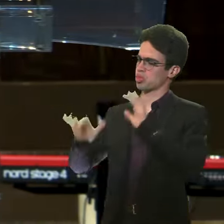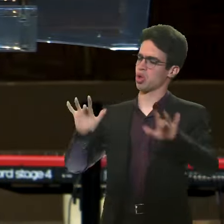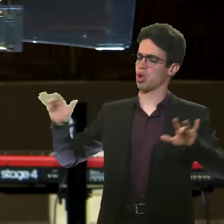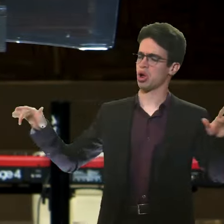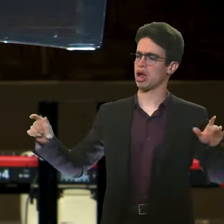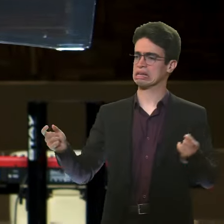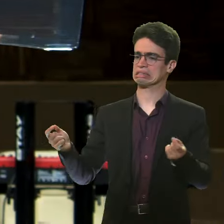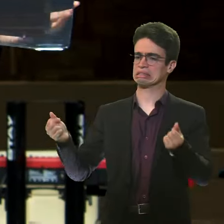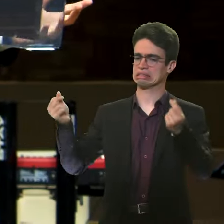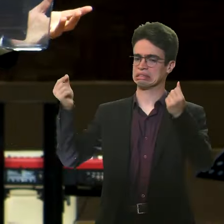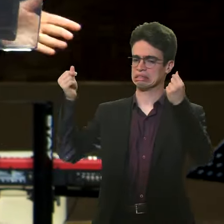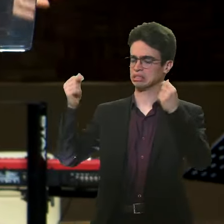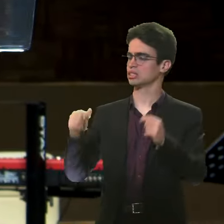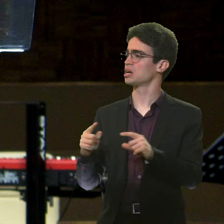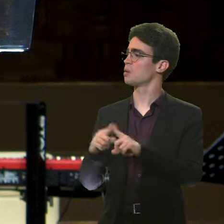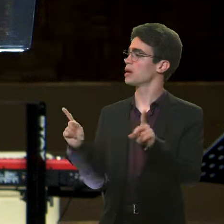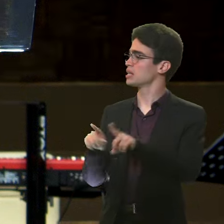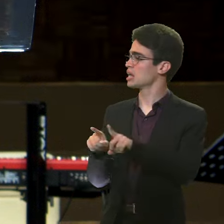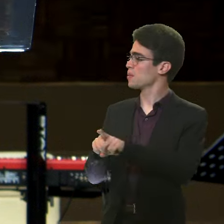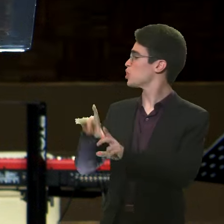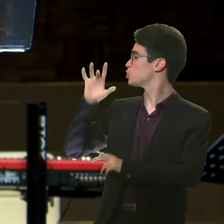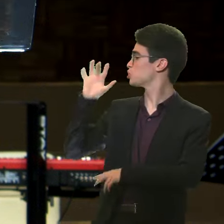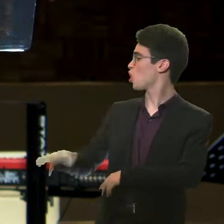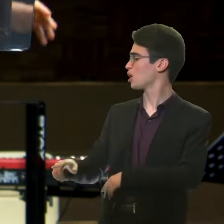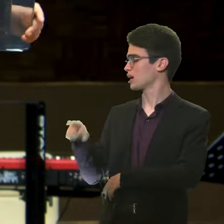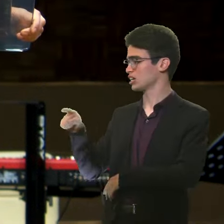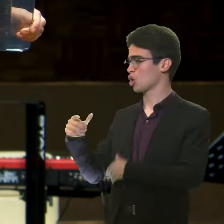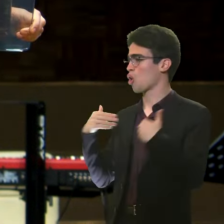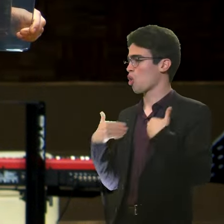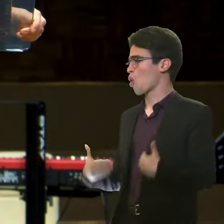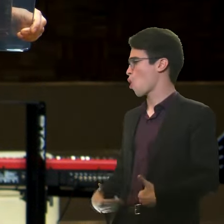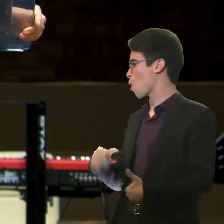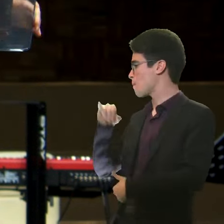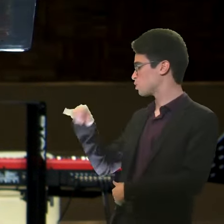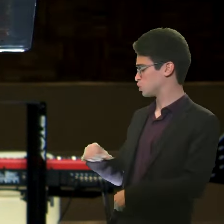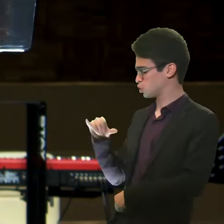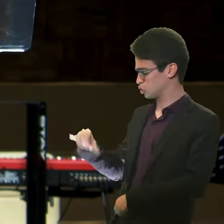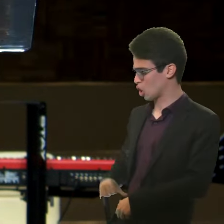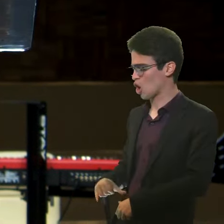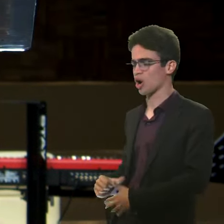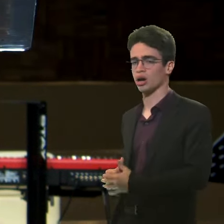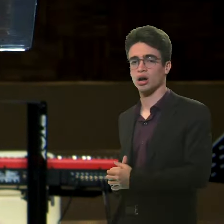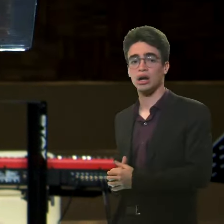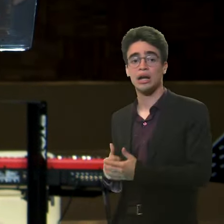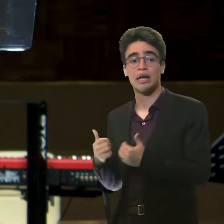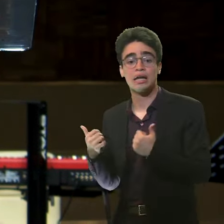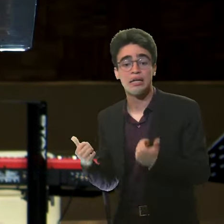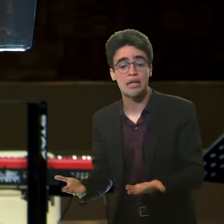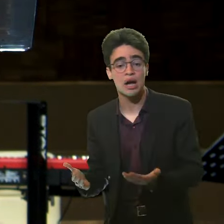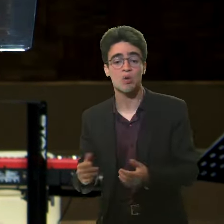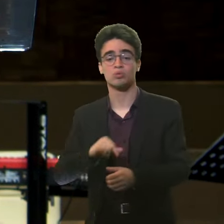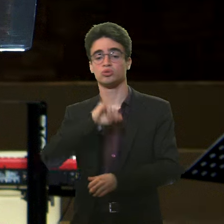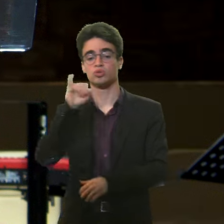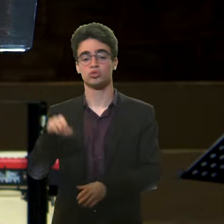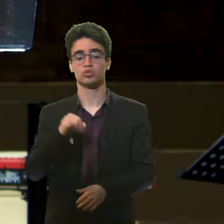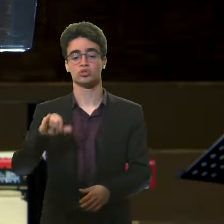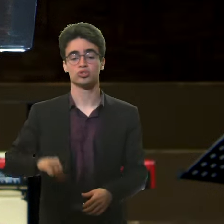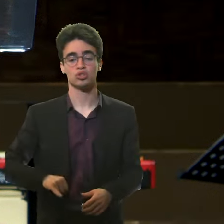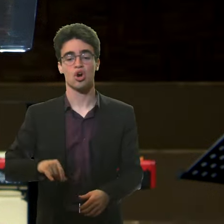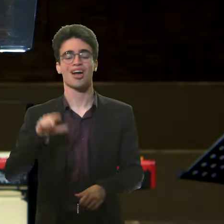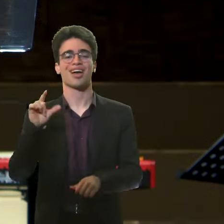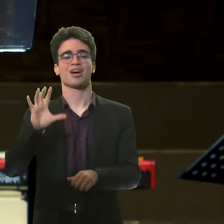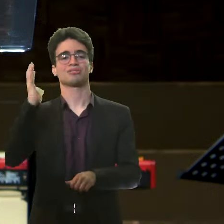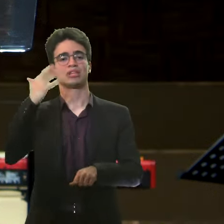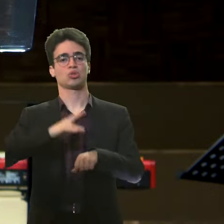agora Jó nem tinha mais, mas na saúde, no corpo de Jó. E ali então ele fica enfermo, ele fica